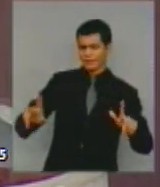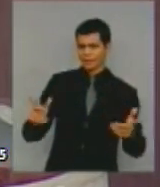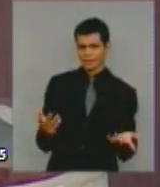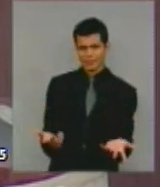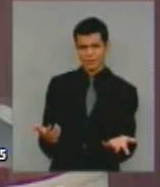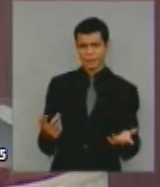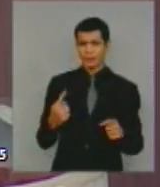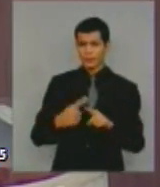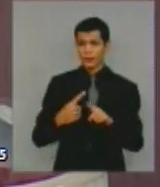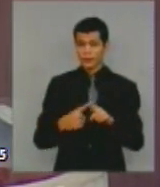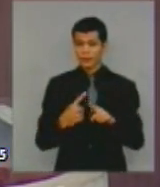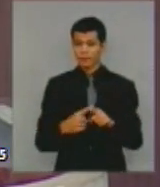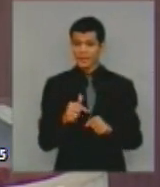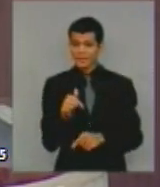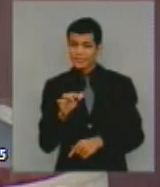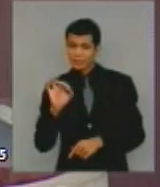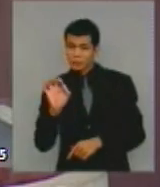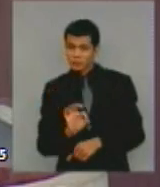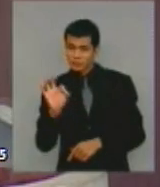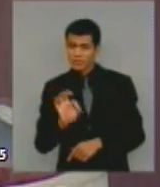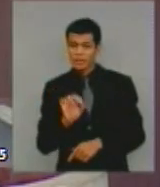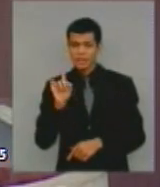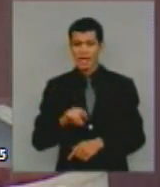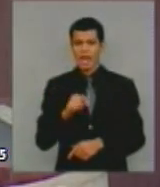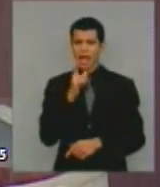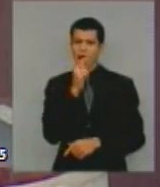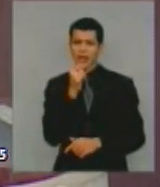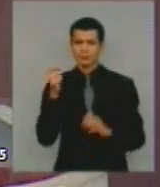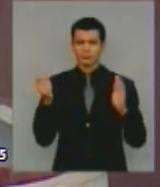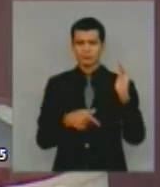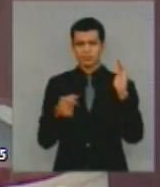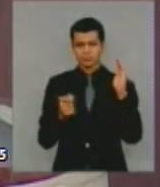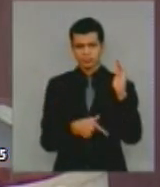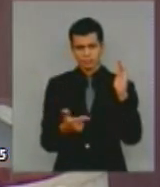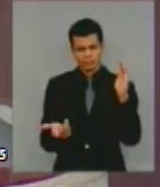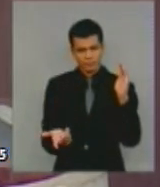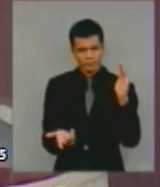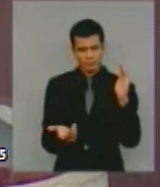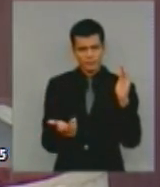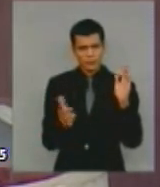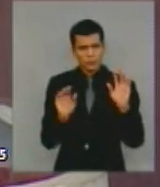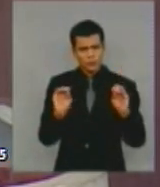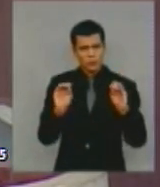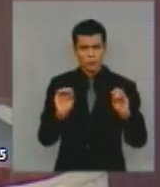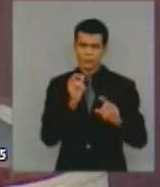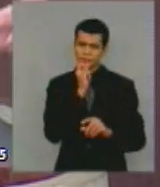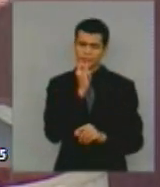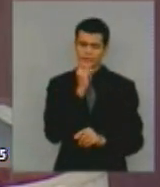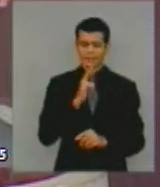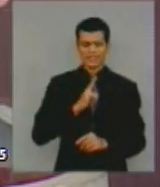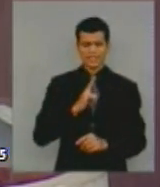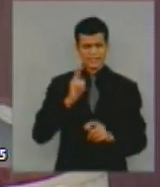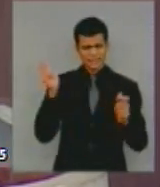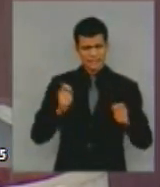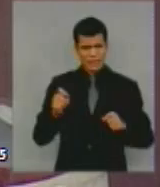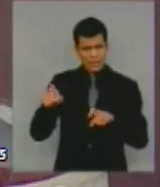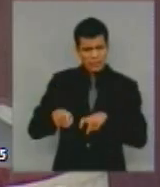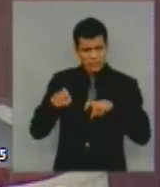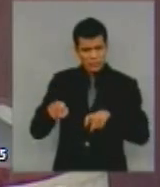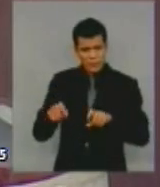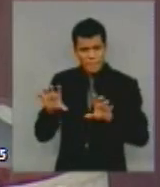irrigada. Será que o pequeno agricultor, ele se beneficia da transnacional da agricultura irrigada?